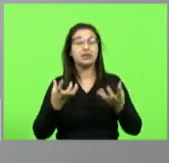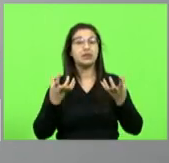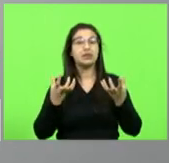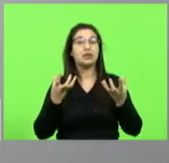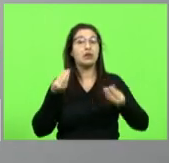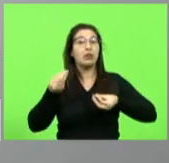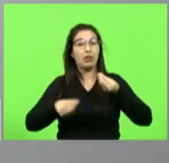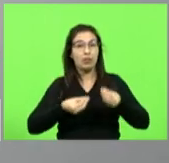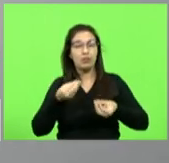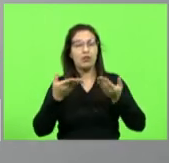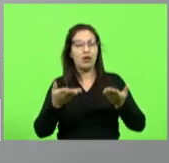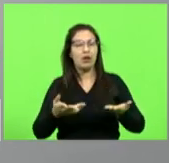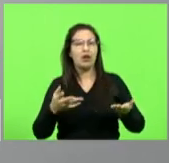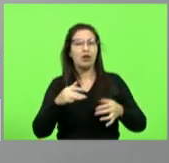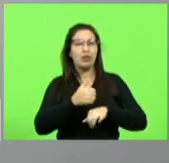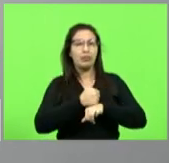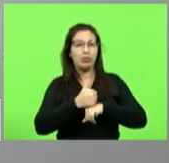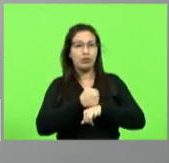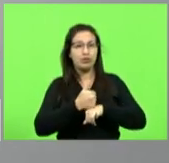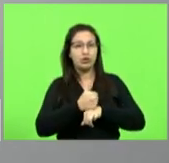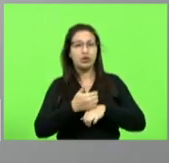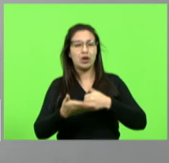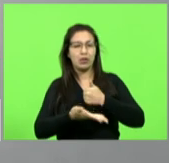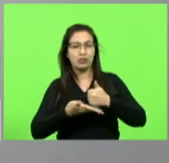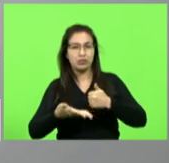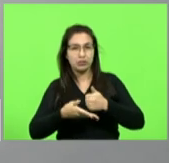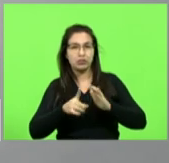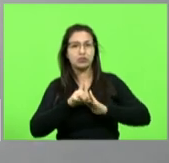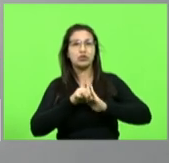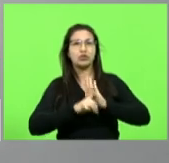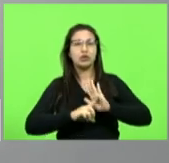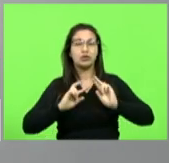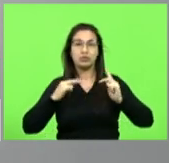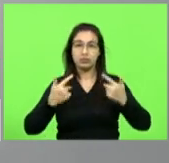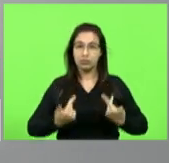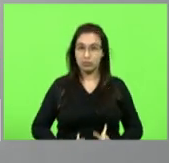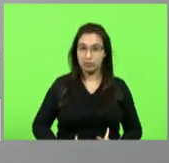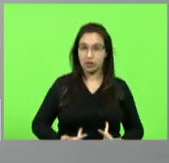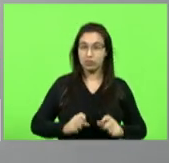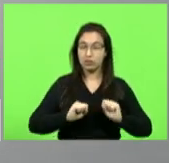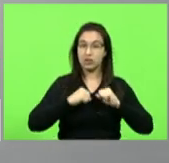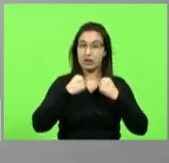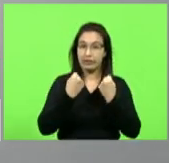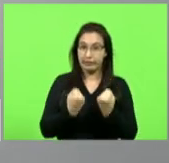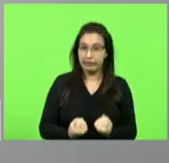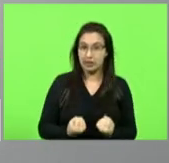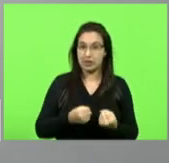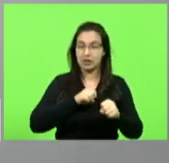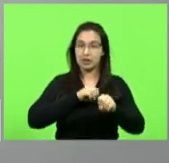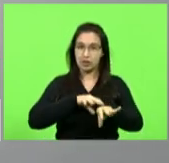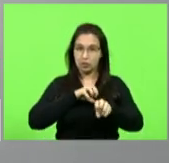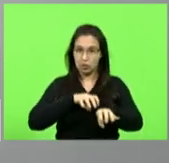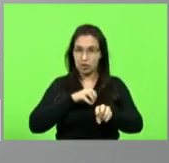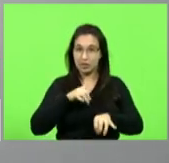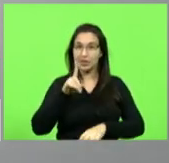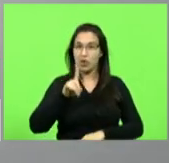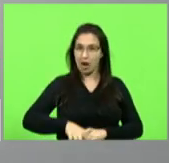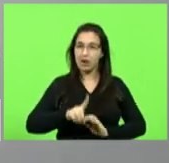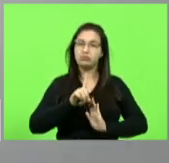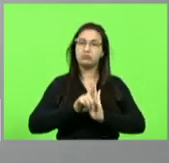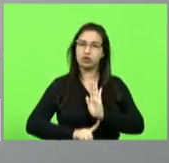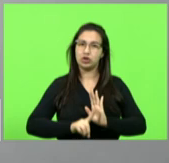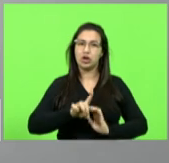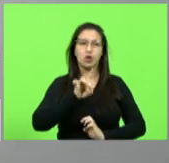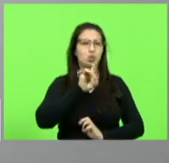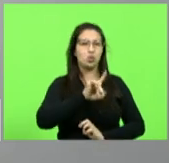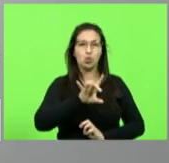desses profissionais está alicerçada nos direitos humanos e na defesa intransigente da educação como um direito de todas e